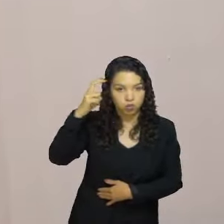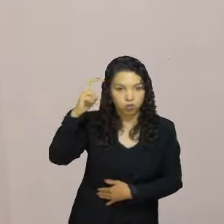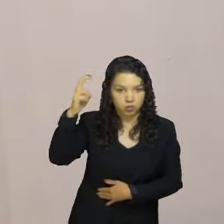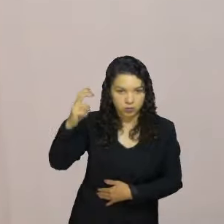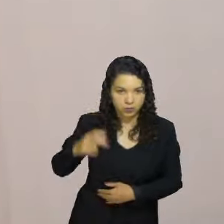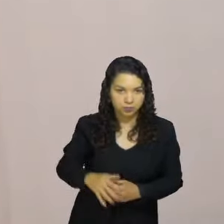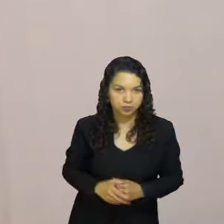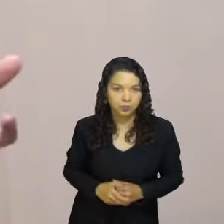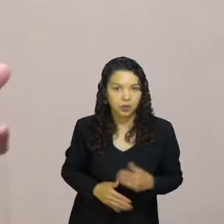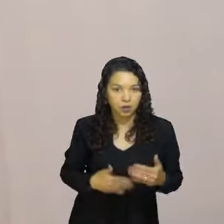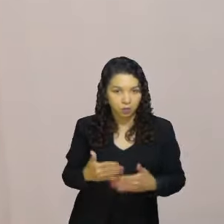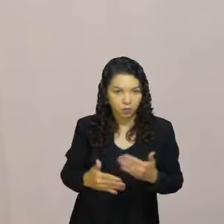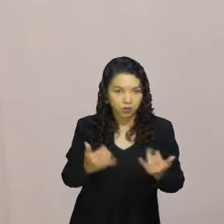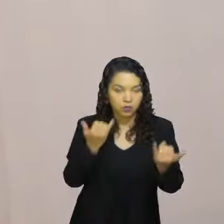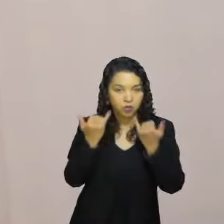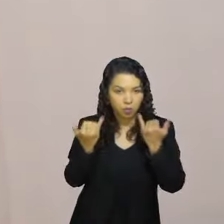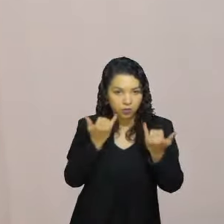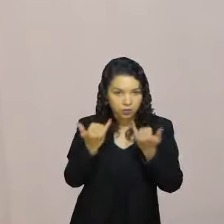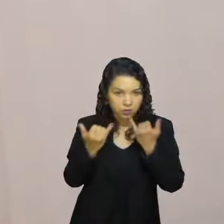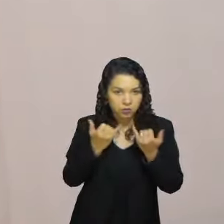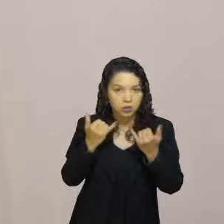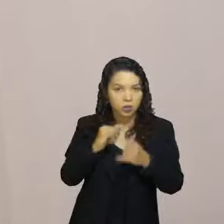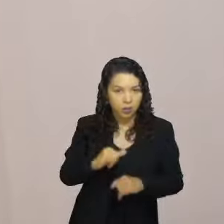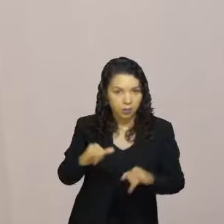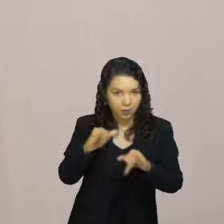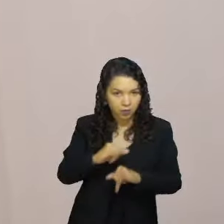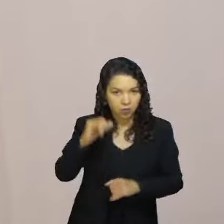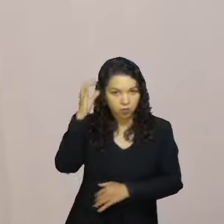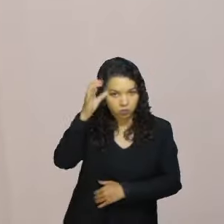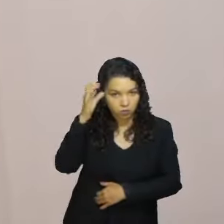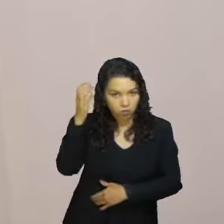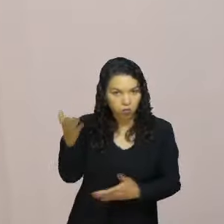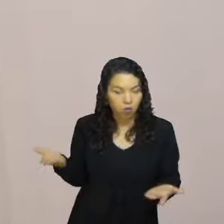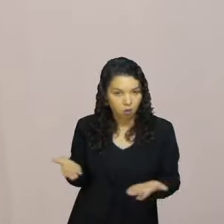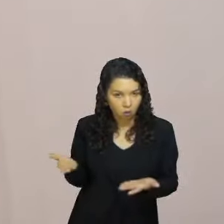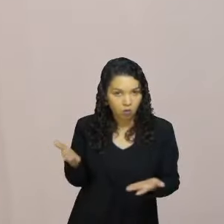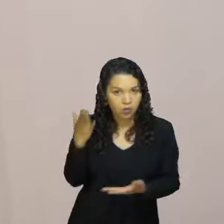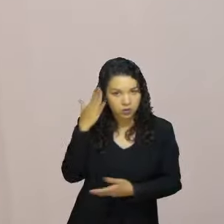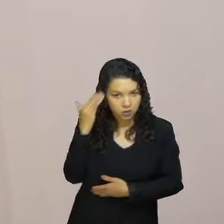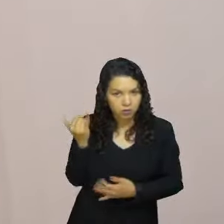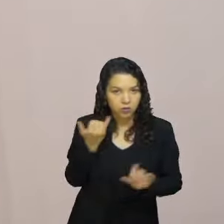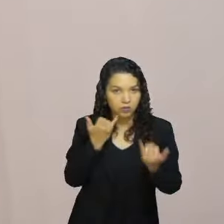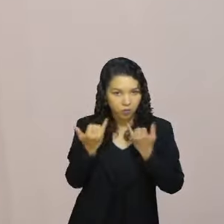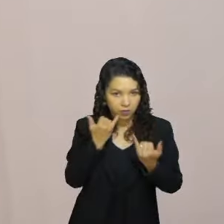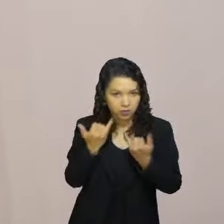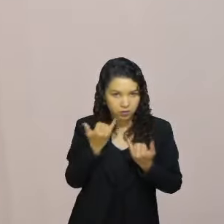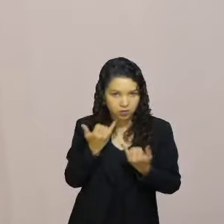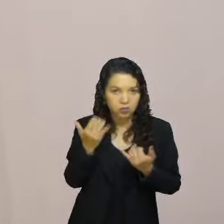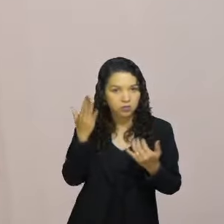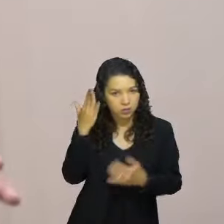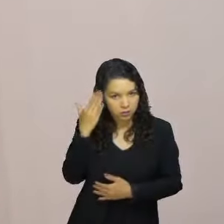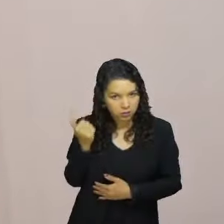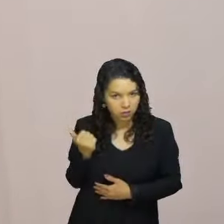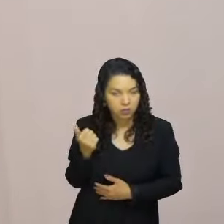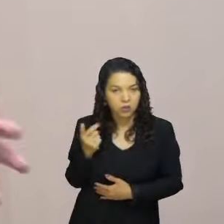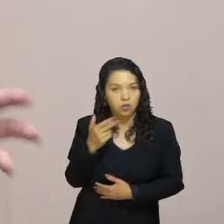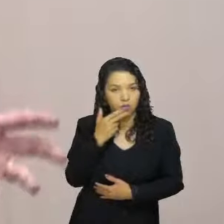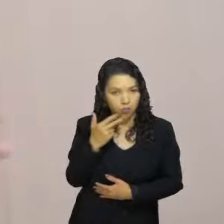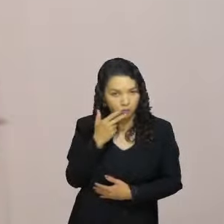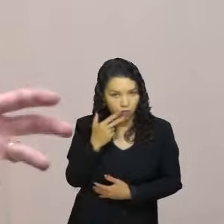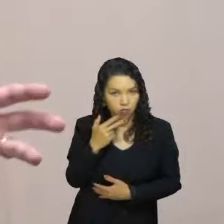as informações, as campanhas de conscientização. Todo mundo hoje tem a ferramenta da informação. Todo mundo sabe que fumar pode